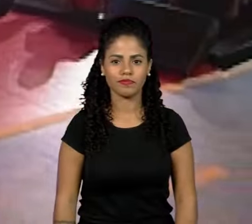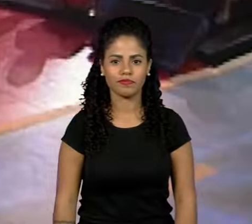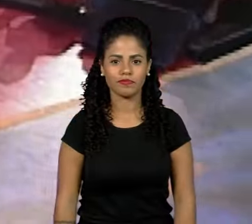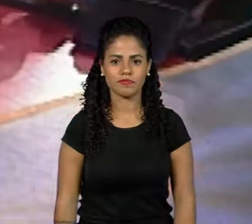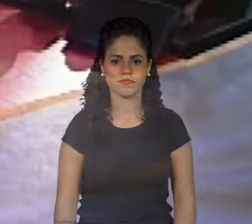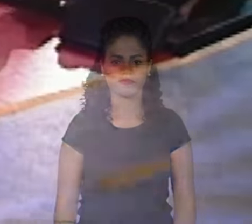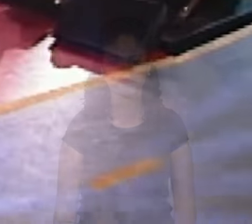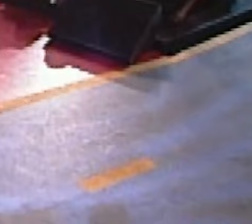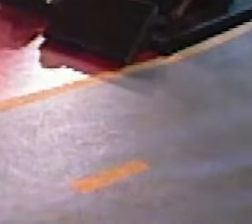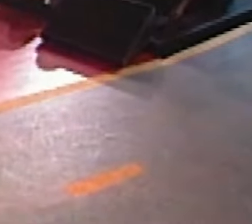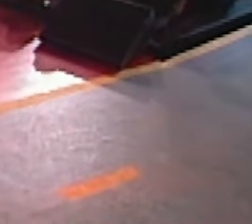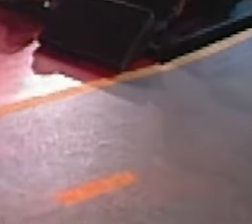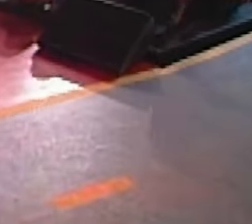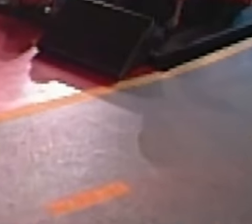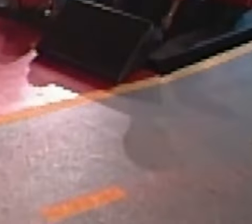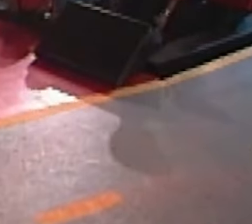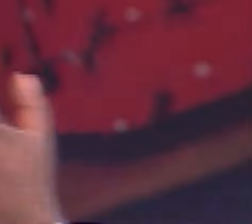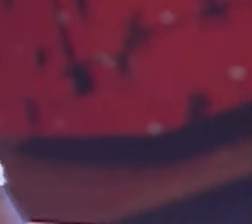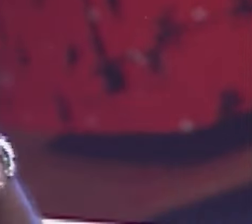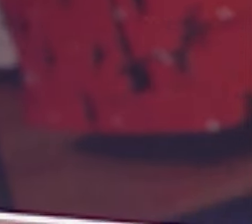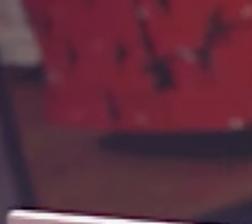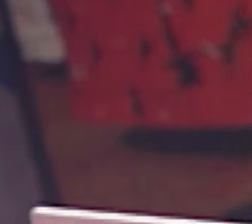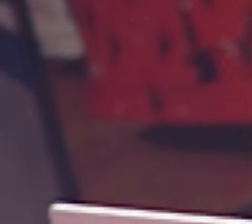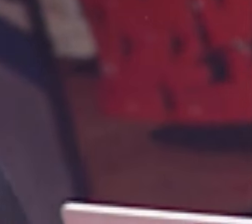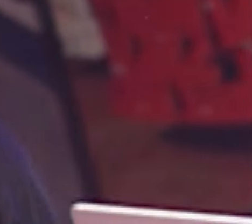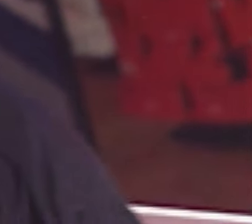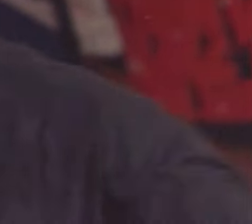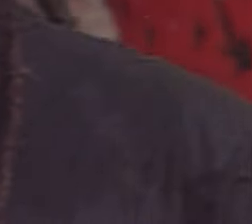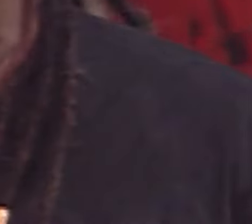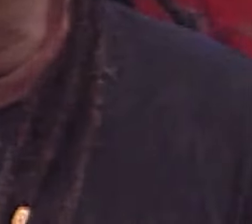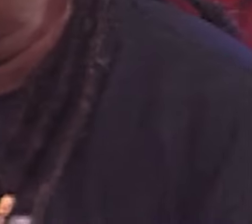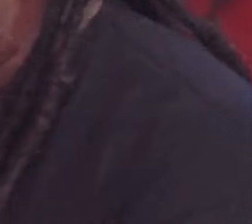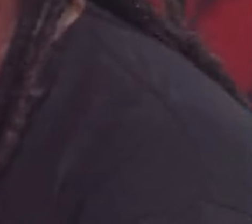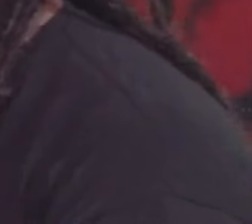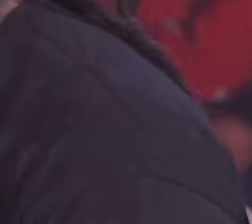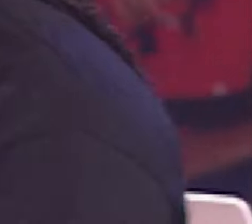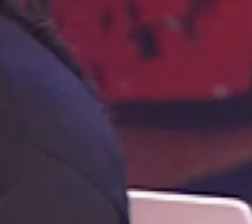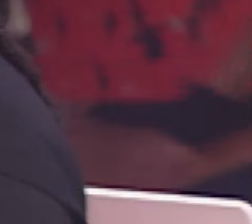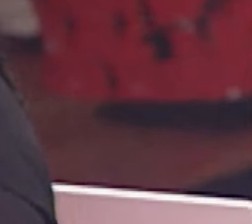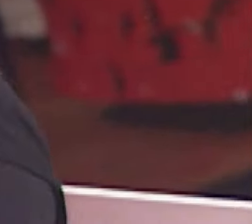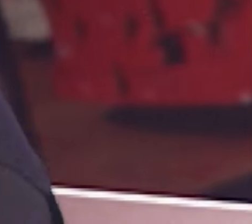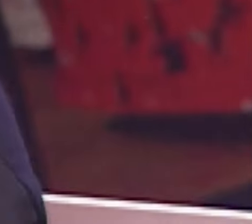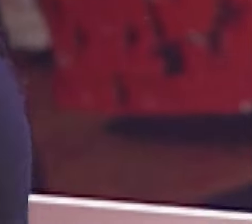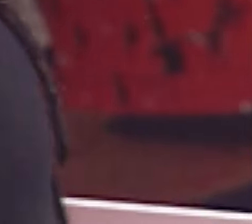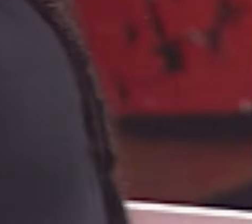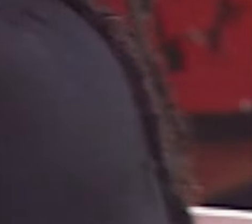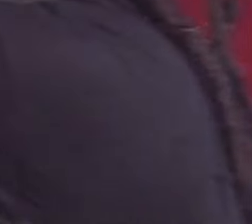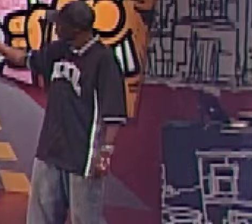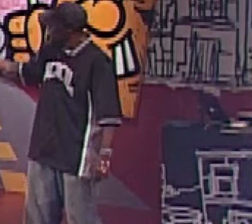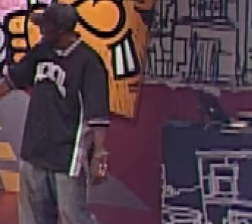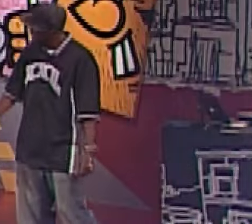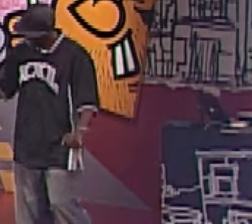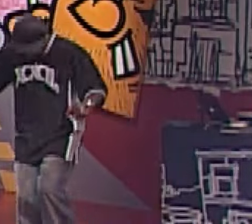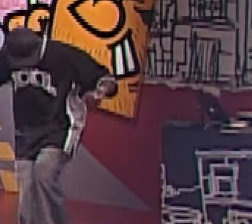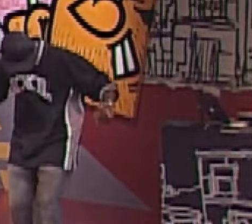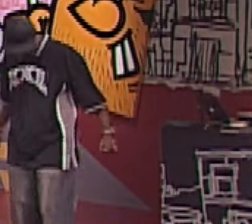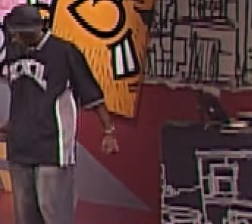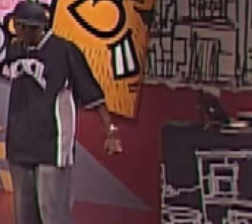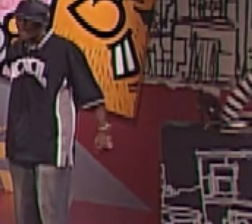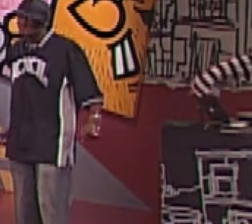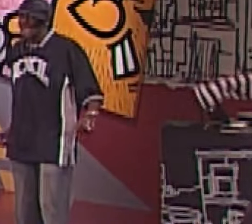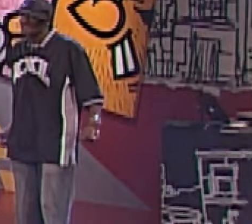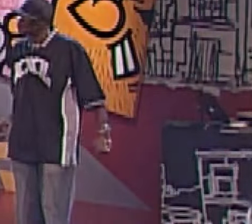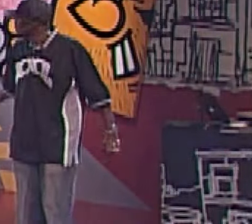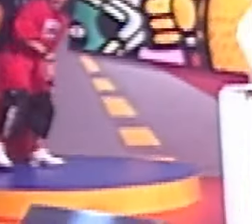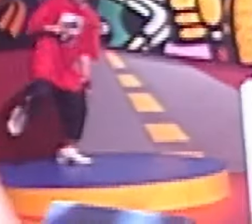se for pra somar, liga nós. E quando chega aí pra ser mais um braço, guerreiro arregaço, contra o poder, ser a pedra